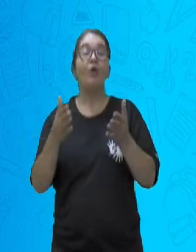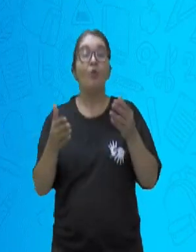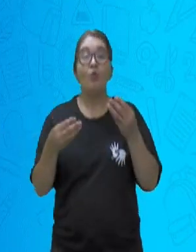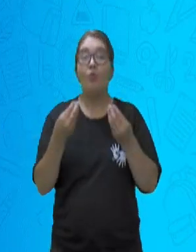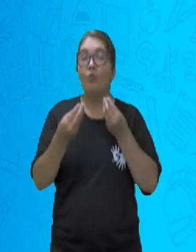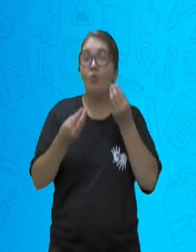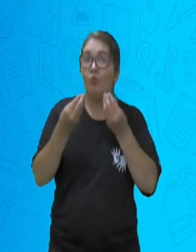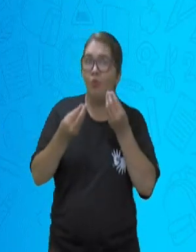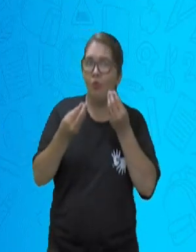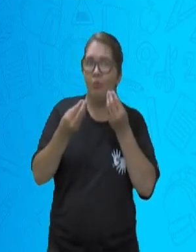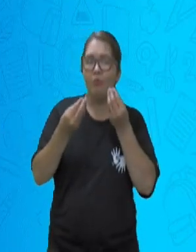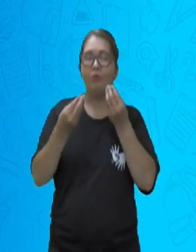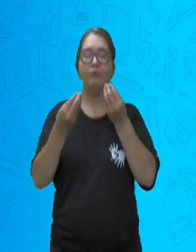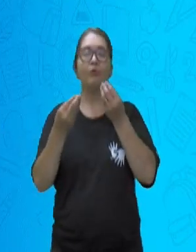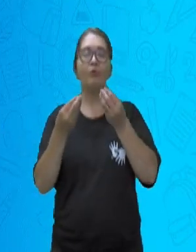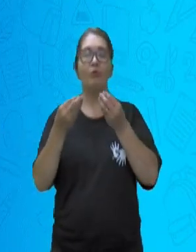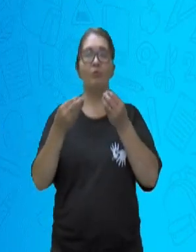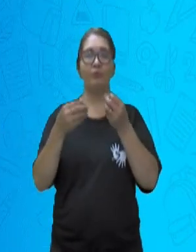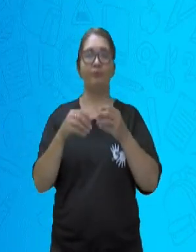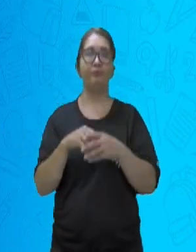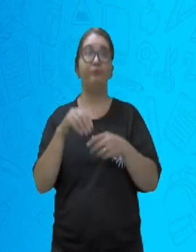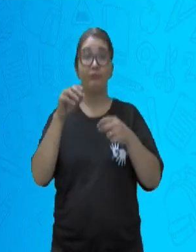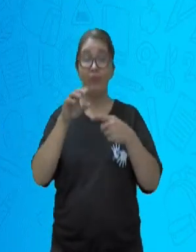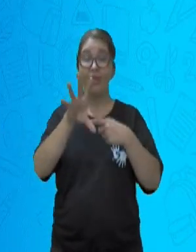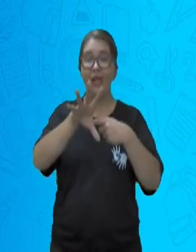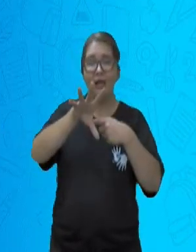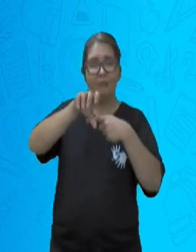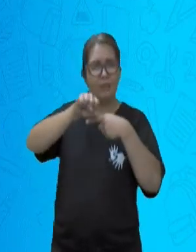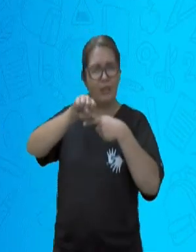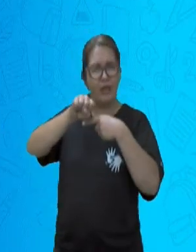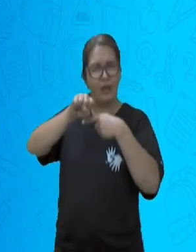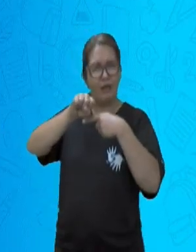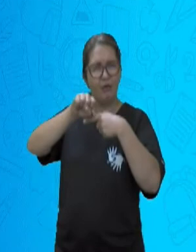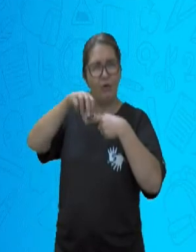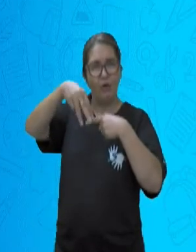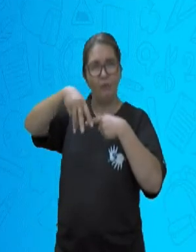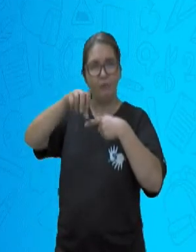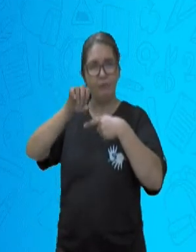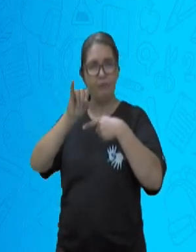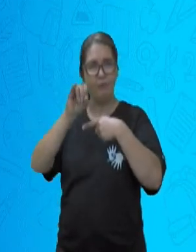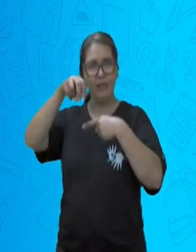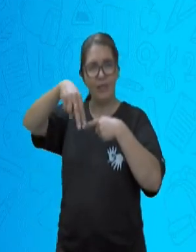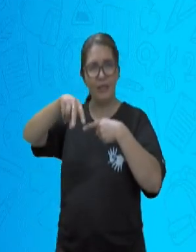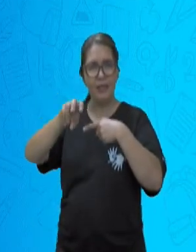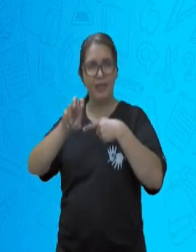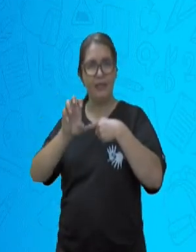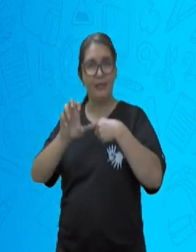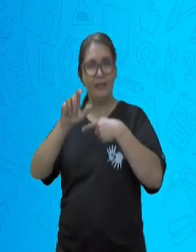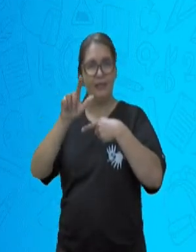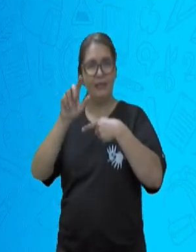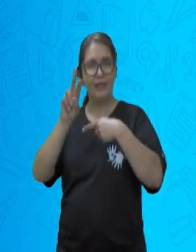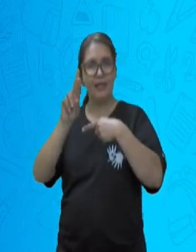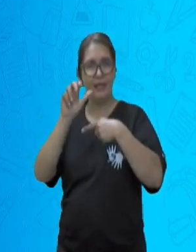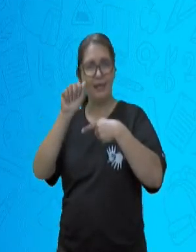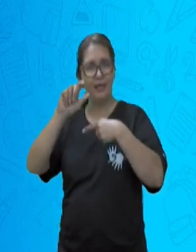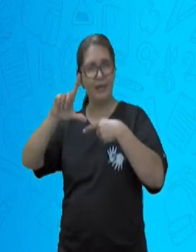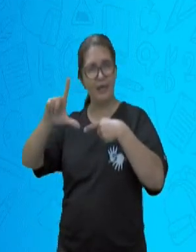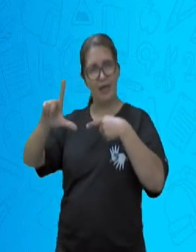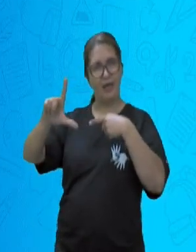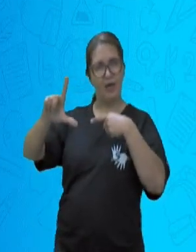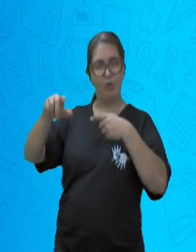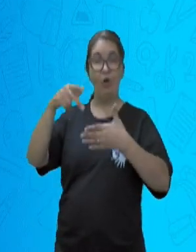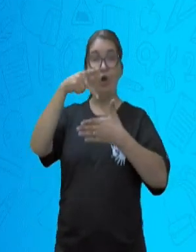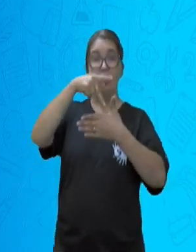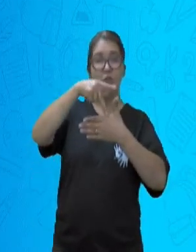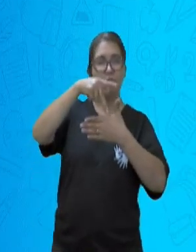forma de classificar os alimentos. Então, vamos falar um pouquinho dos alimentos de origem animal. Os alimentos de origem animal